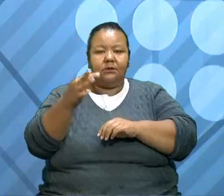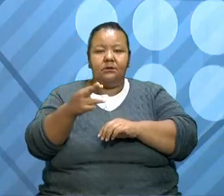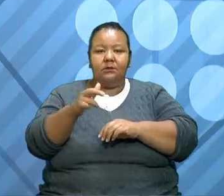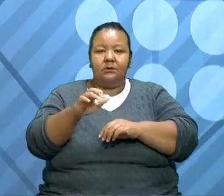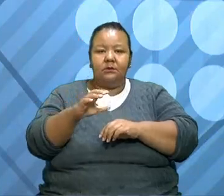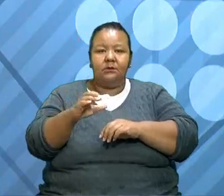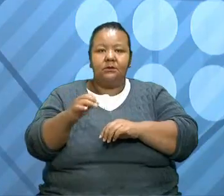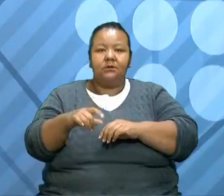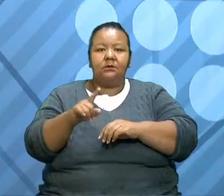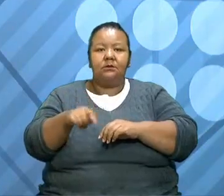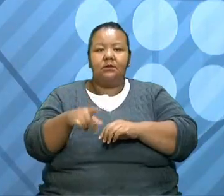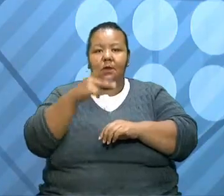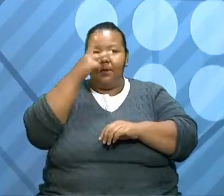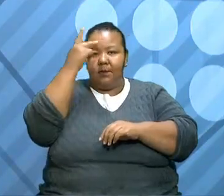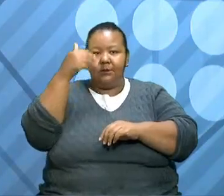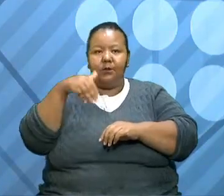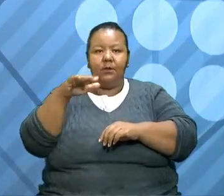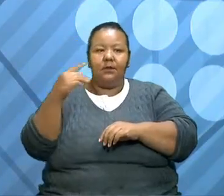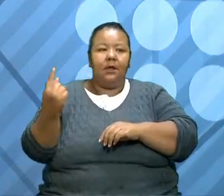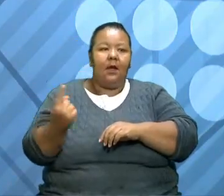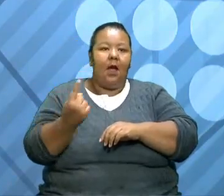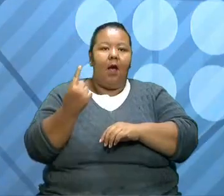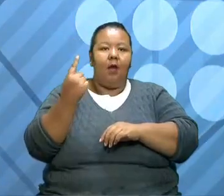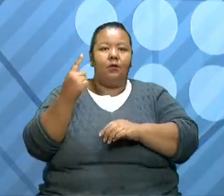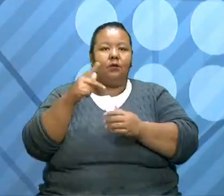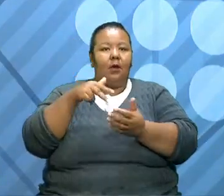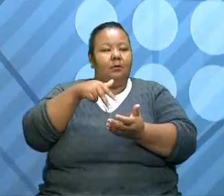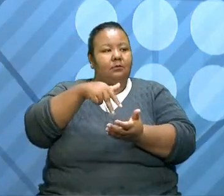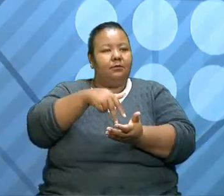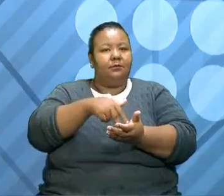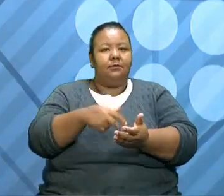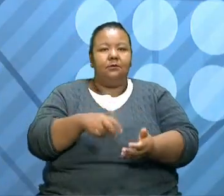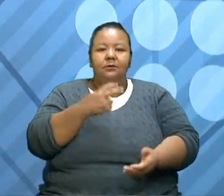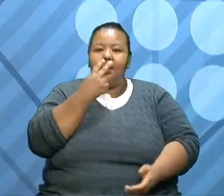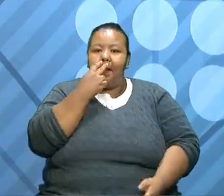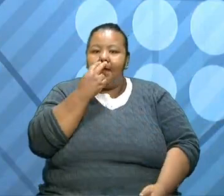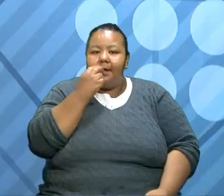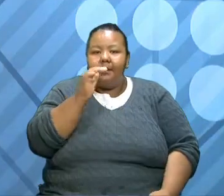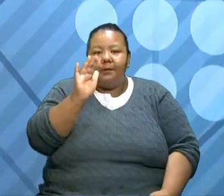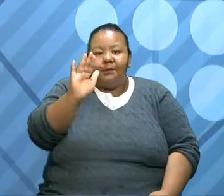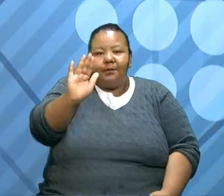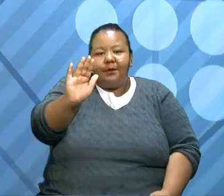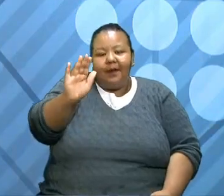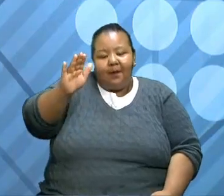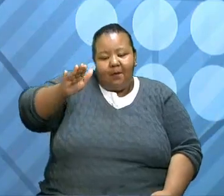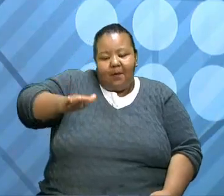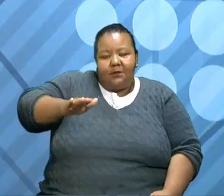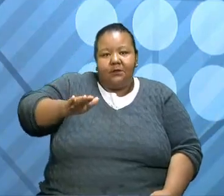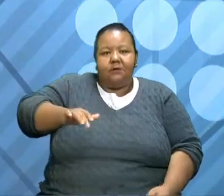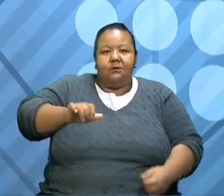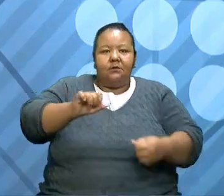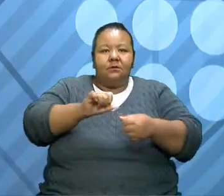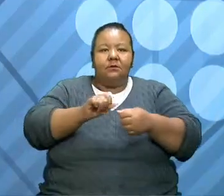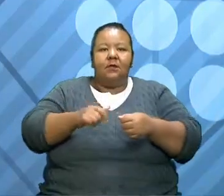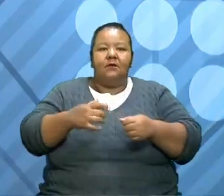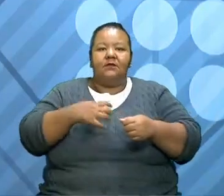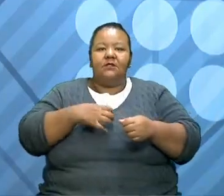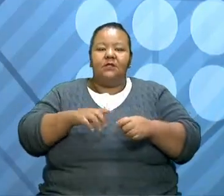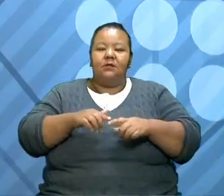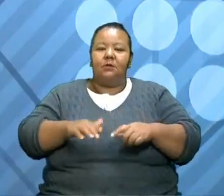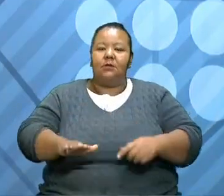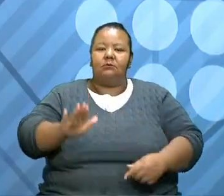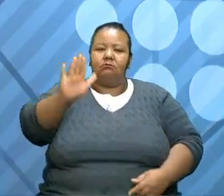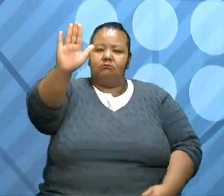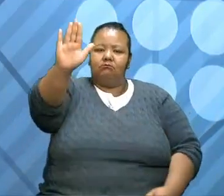é uma pessoa mais alta, uma pessoa imponente. O que Hitler é? Hitler é baixinho. O que ele fazia? Ele fazia sempre gestos mais